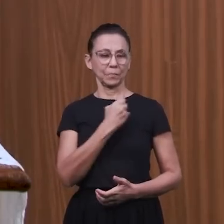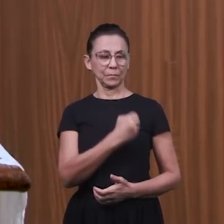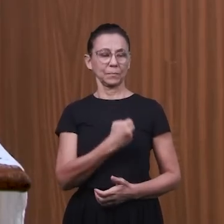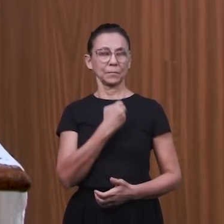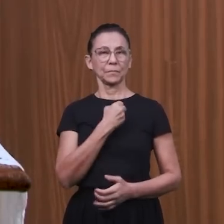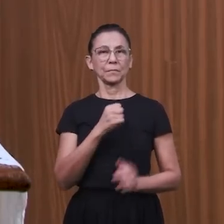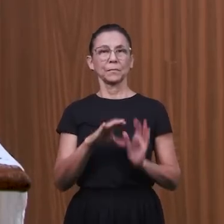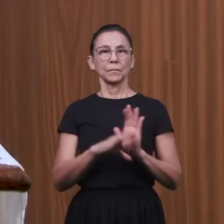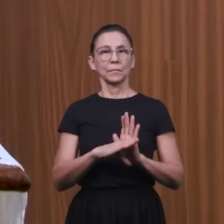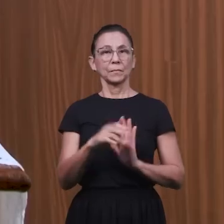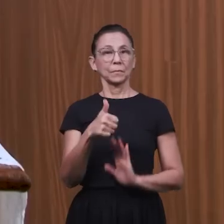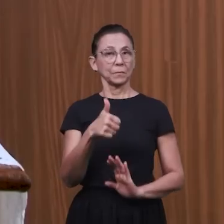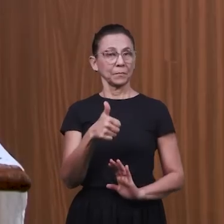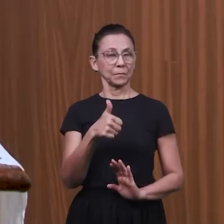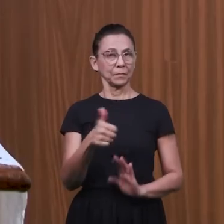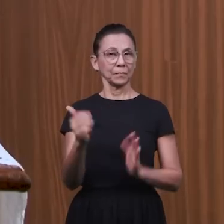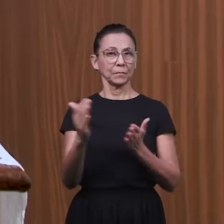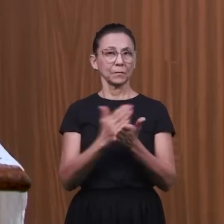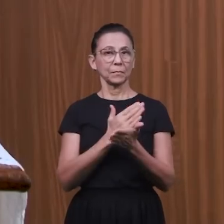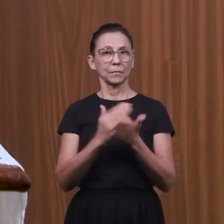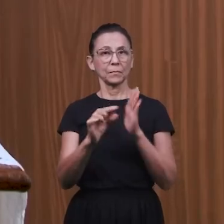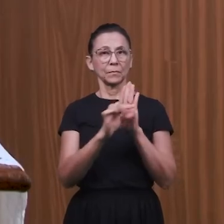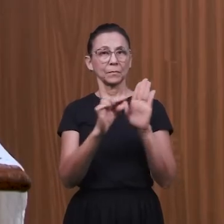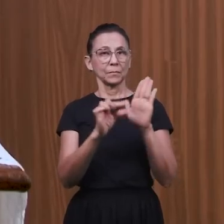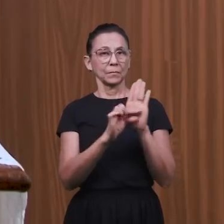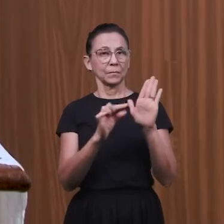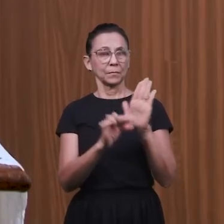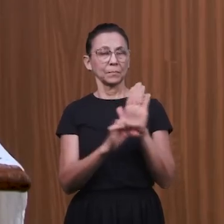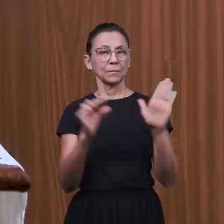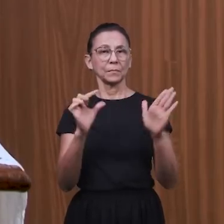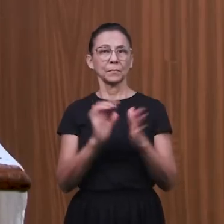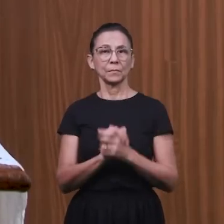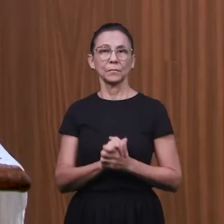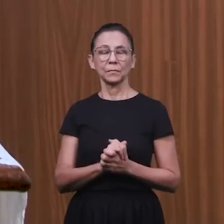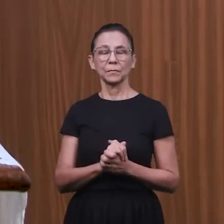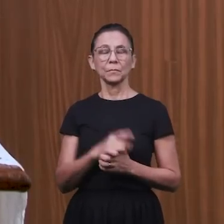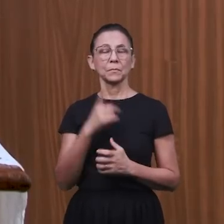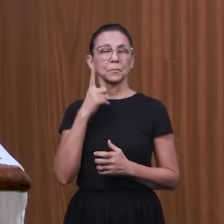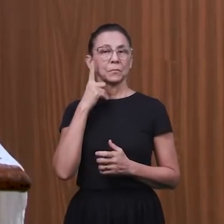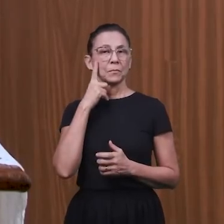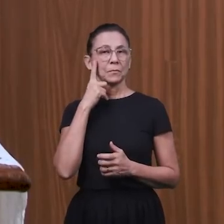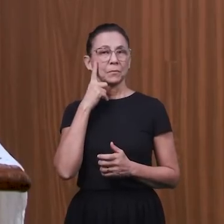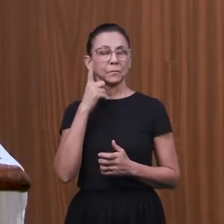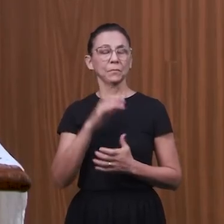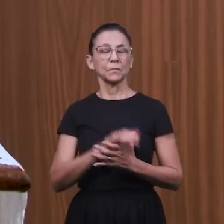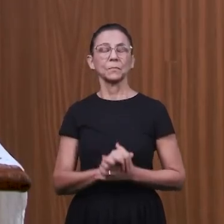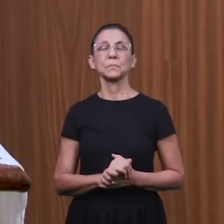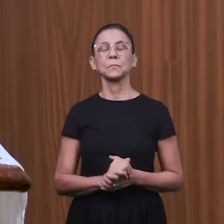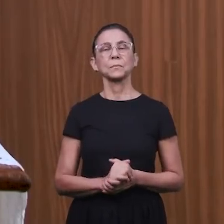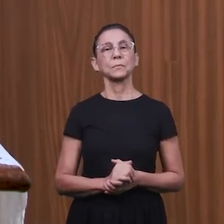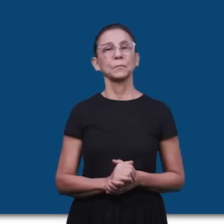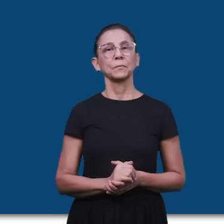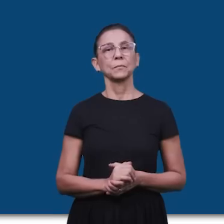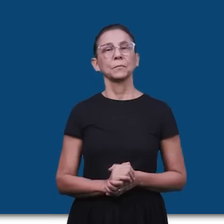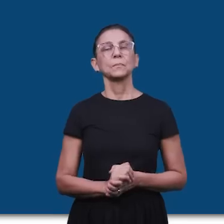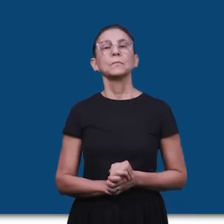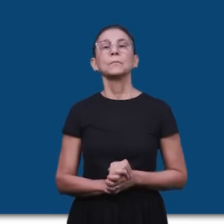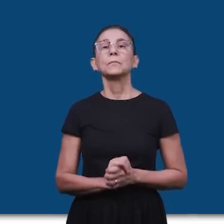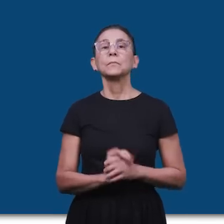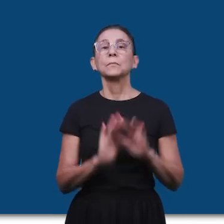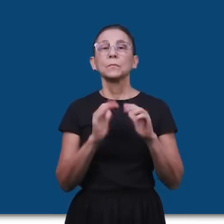de João, no capítulo 1, alguns versos do capítulo 1. Vejam a narrativa que João faz.